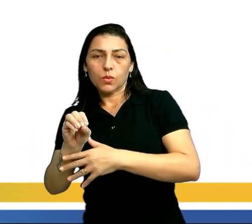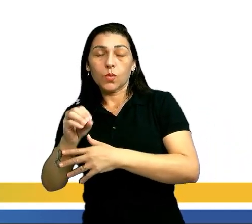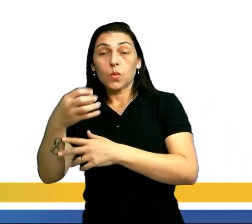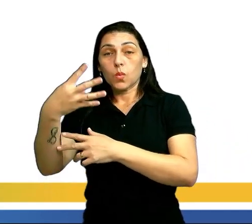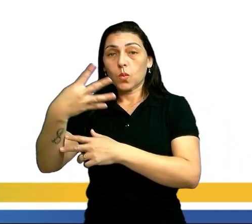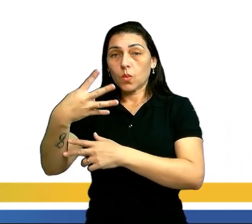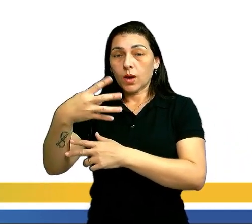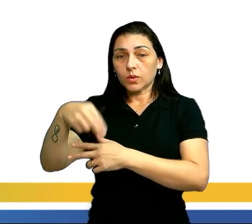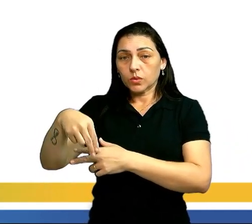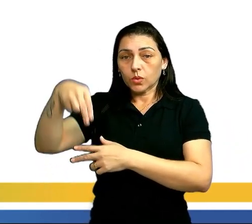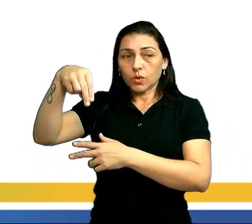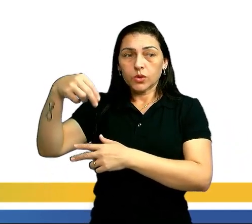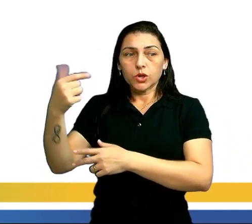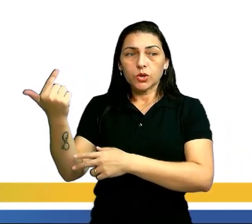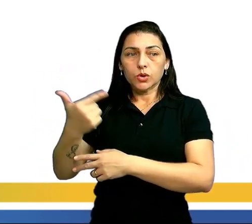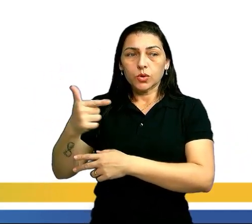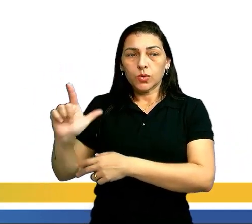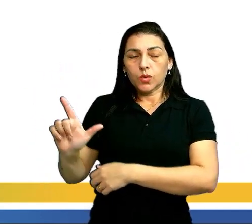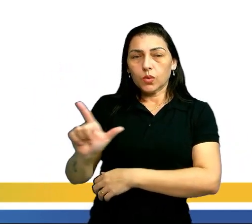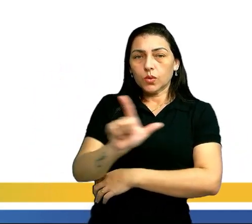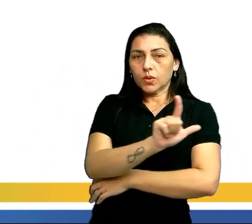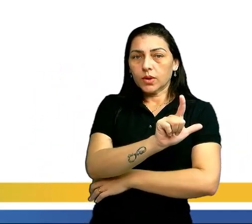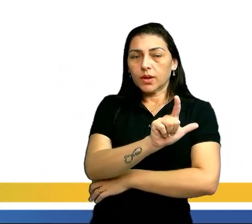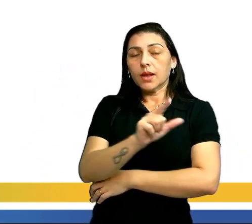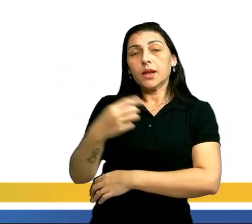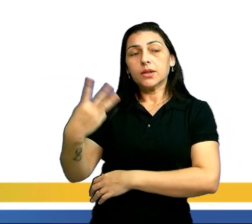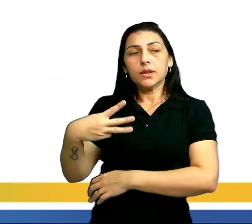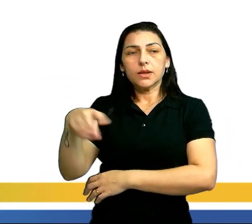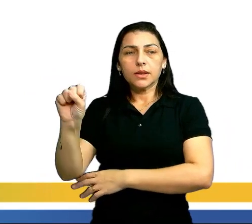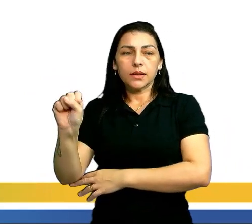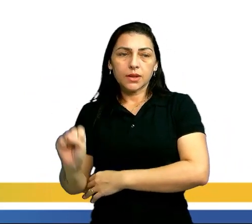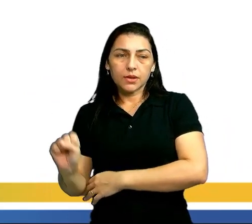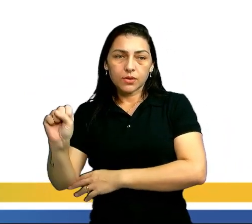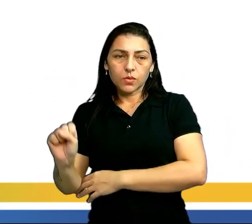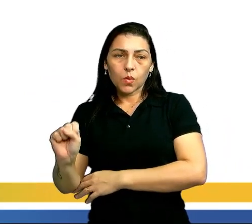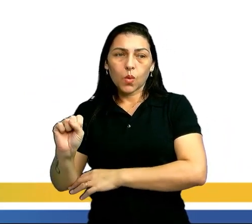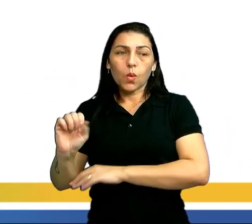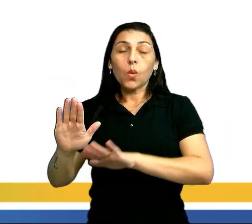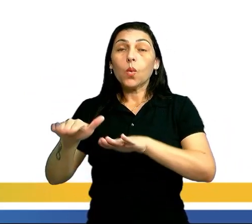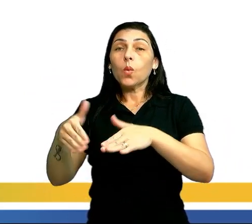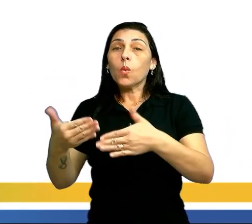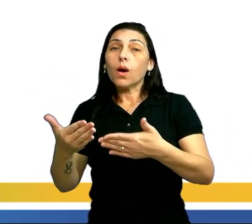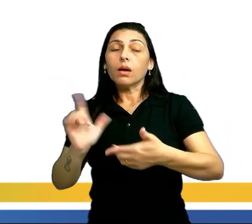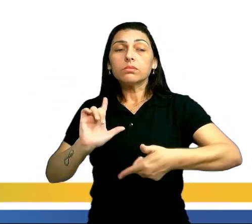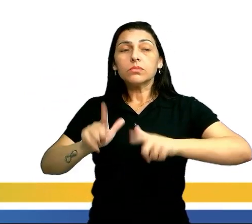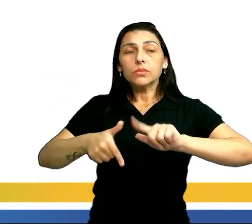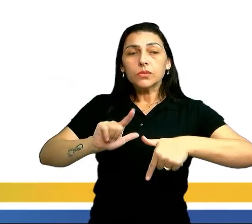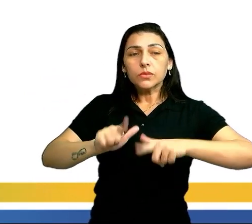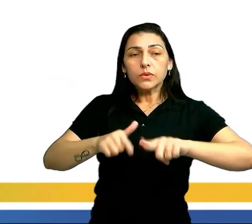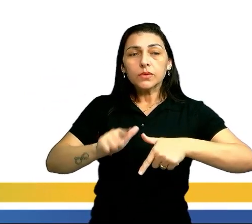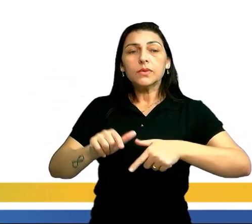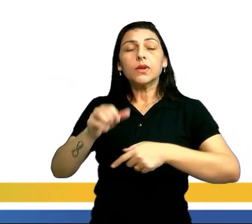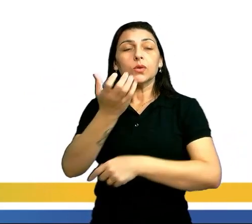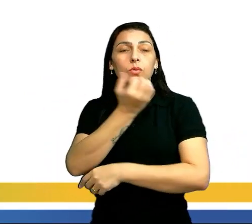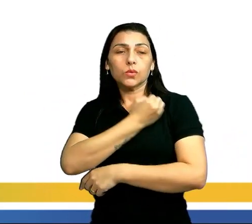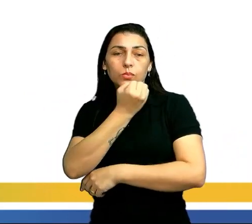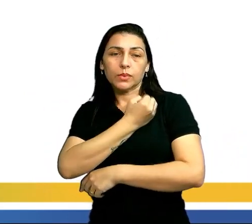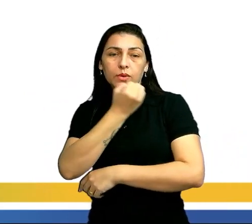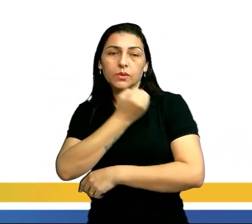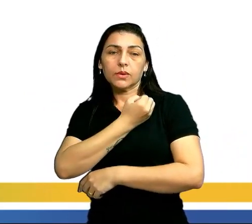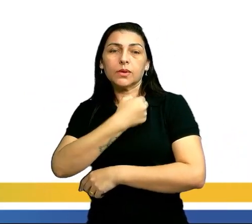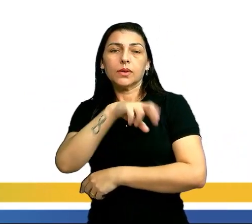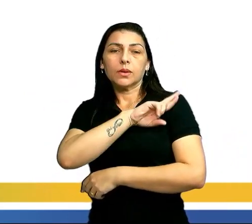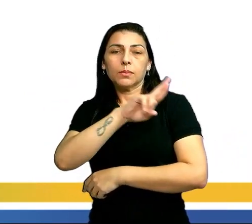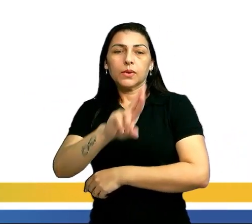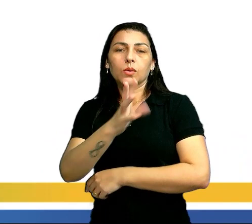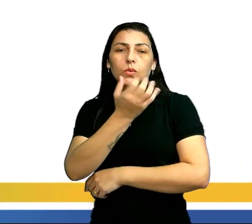robô: 4 norte, 2 leste e 3 sul, nos quais os coeficientes